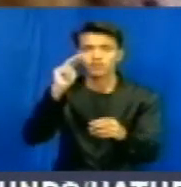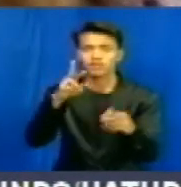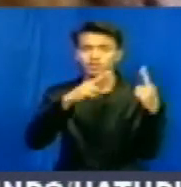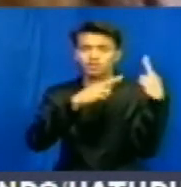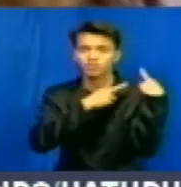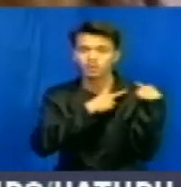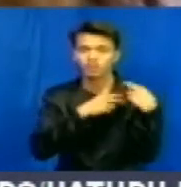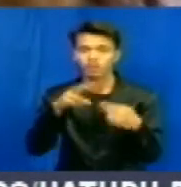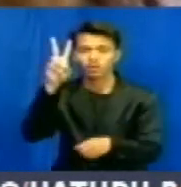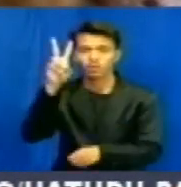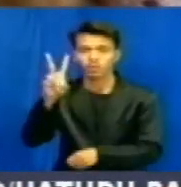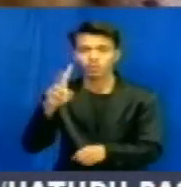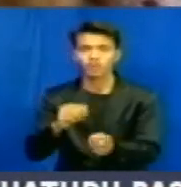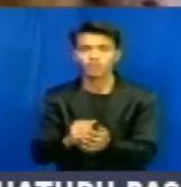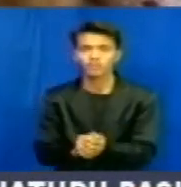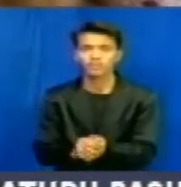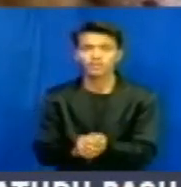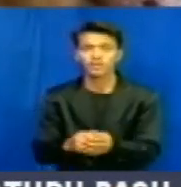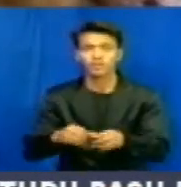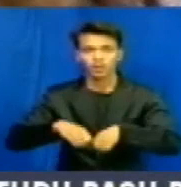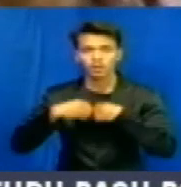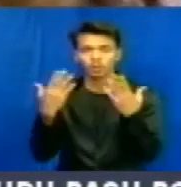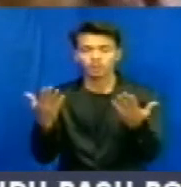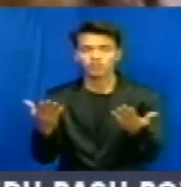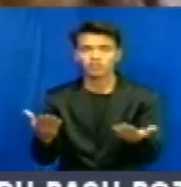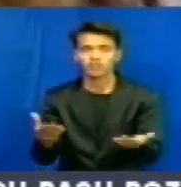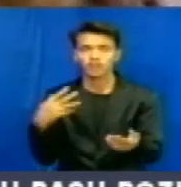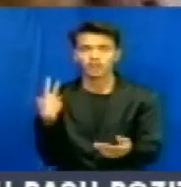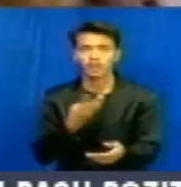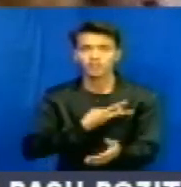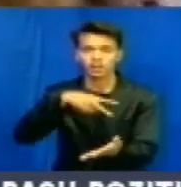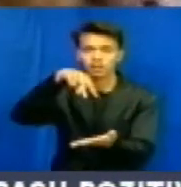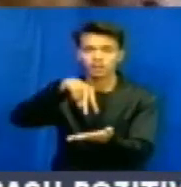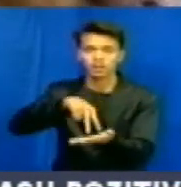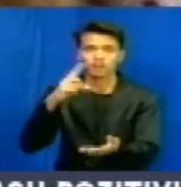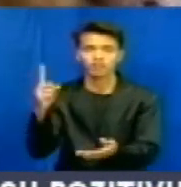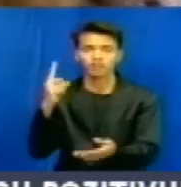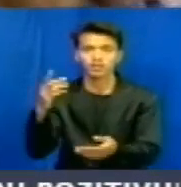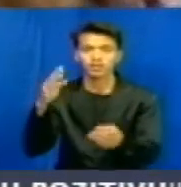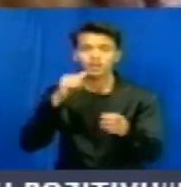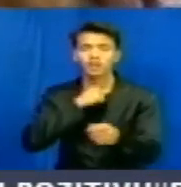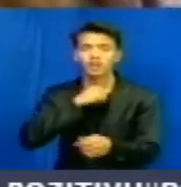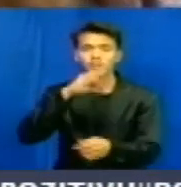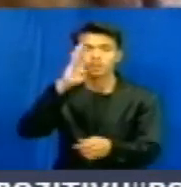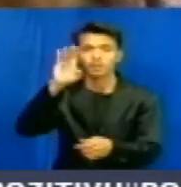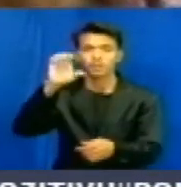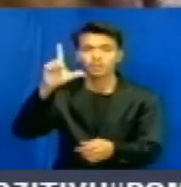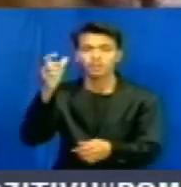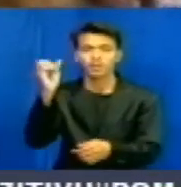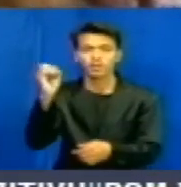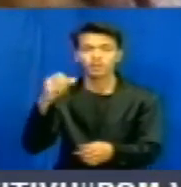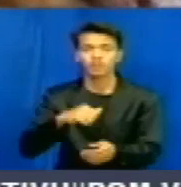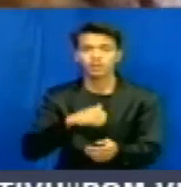Rua, mas bele oinsa, a mi hambrik na fatin e a Mubelo, e sorin, tam a